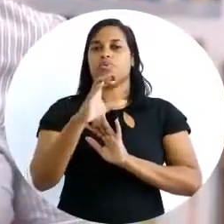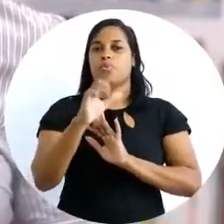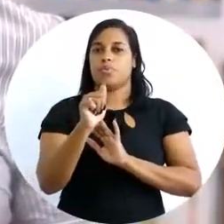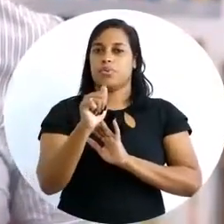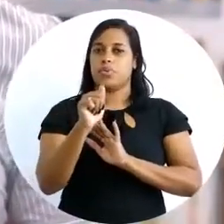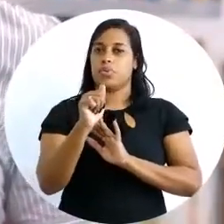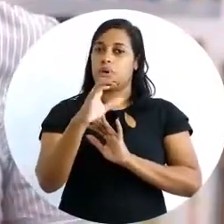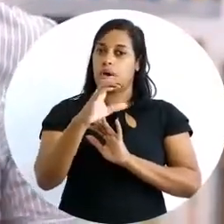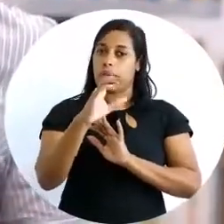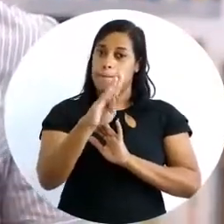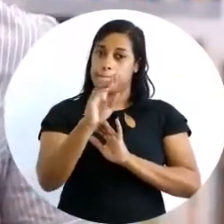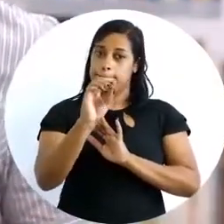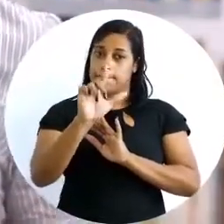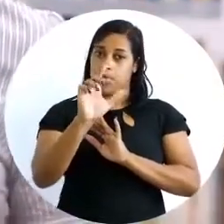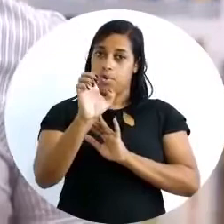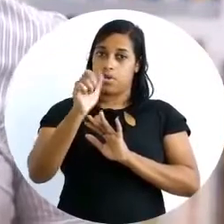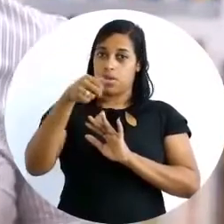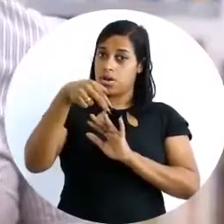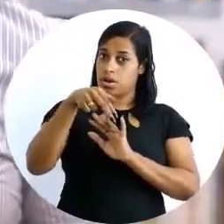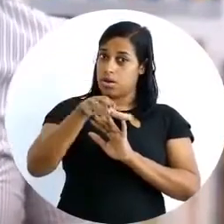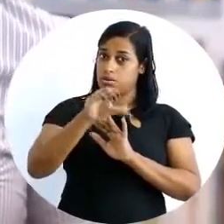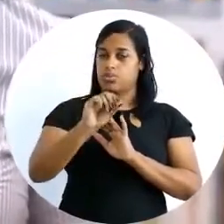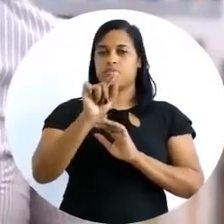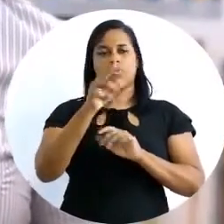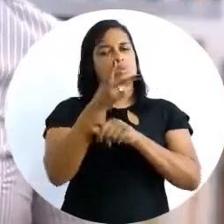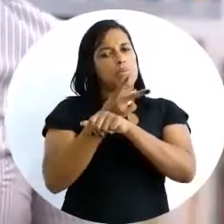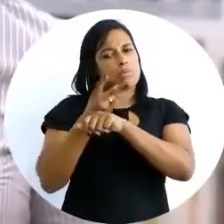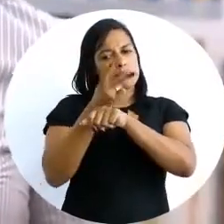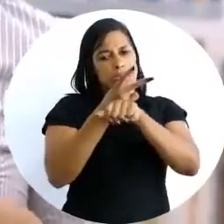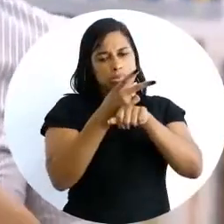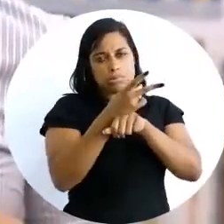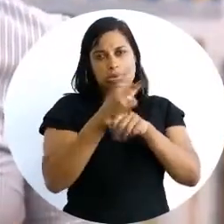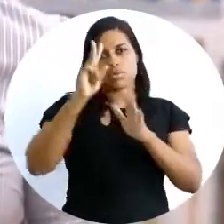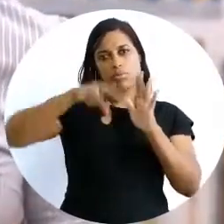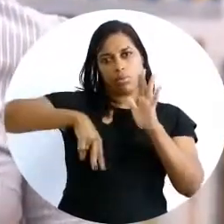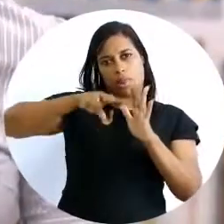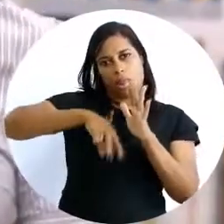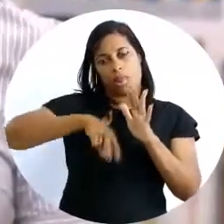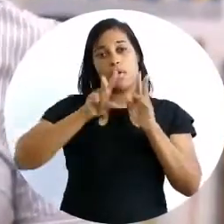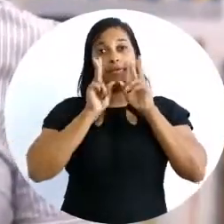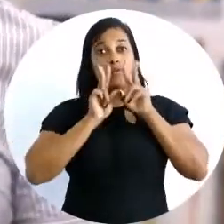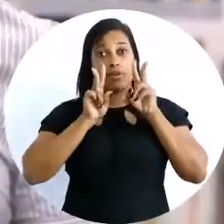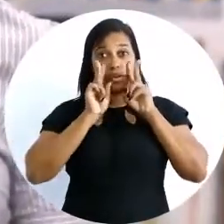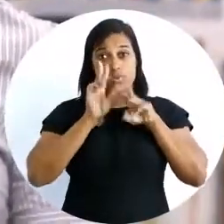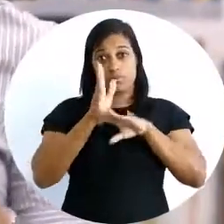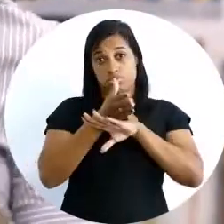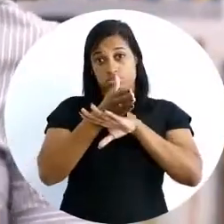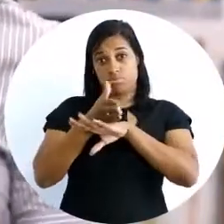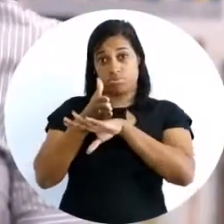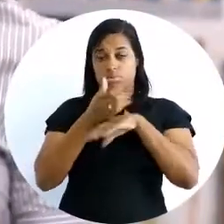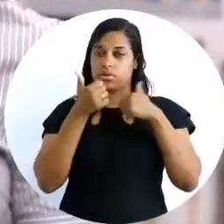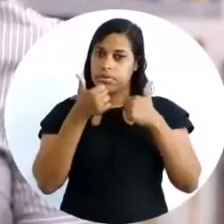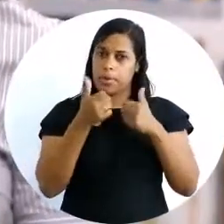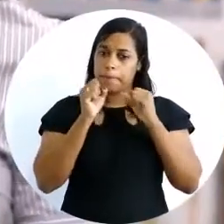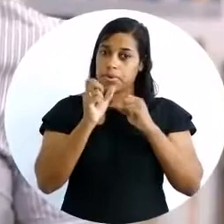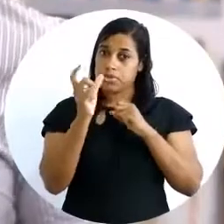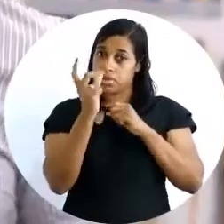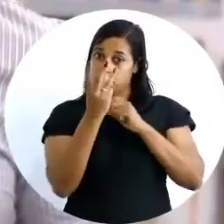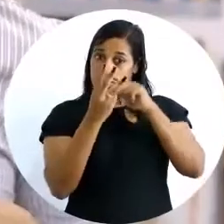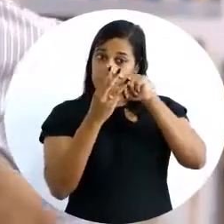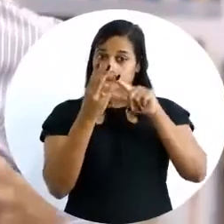então eu sugiro que vocês assistam. E esses operadores, eles podem ser 3